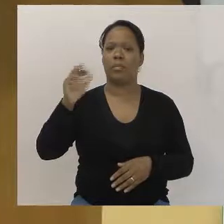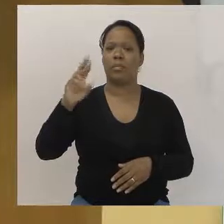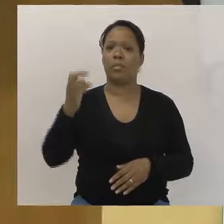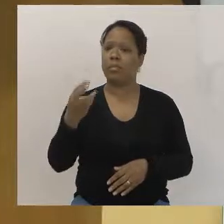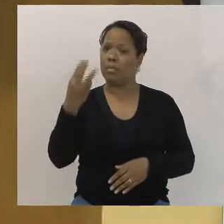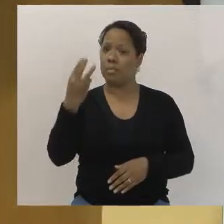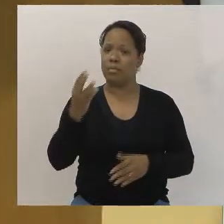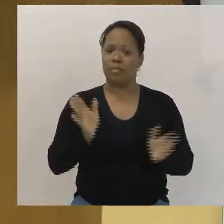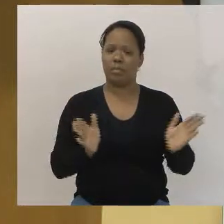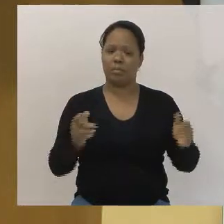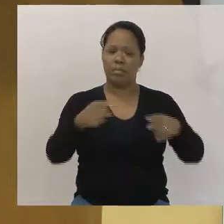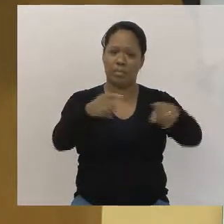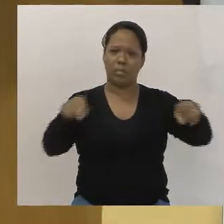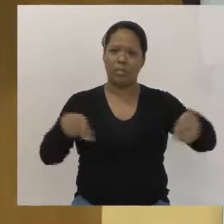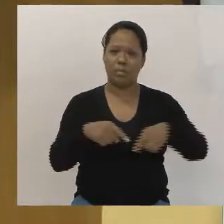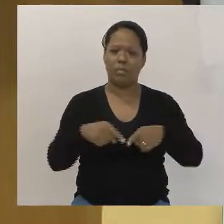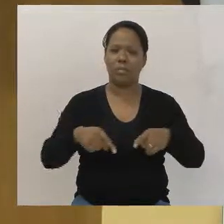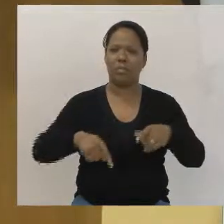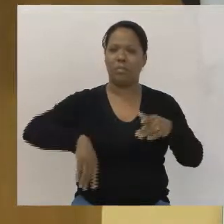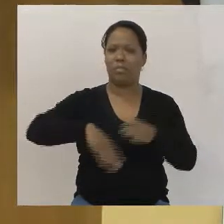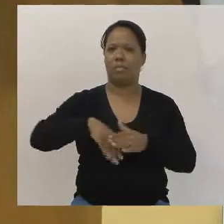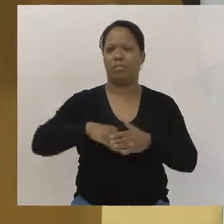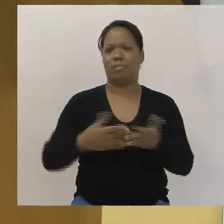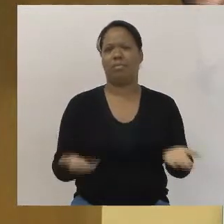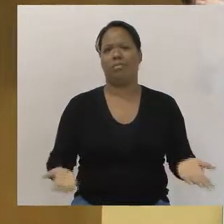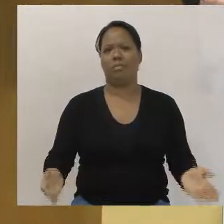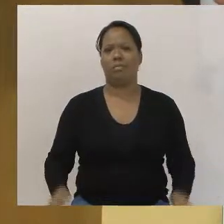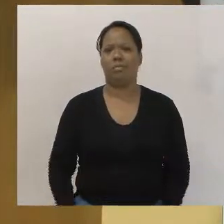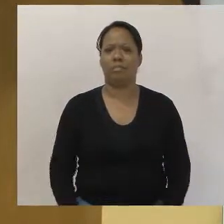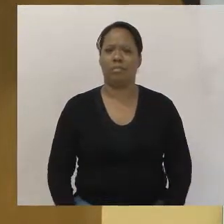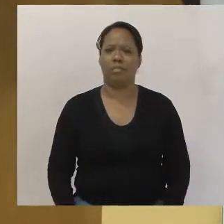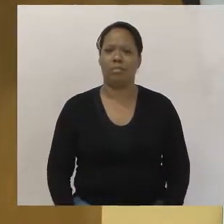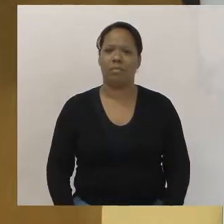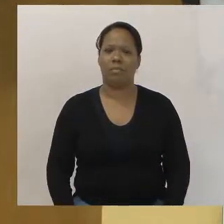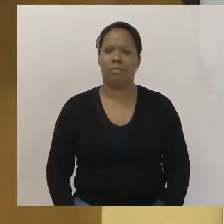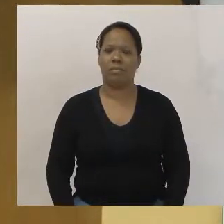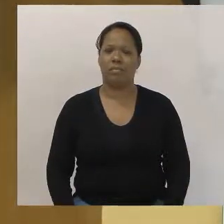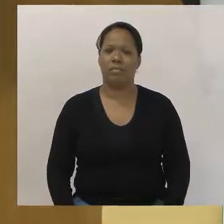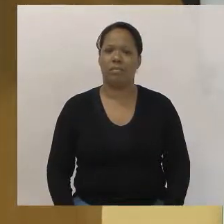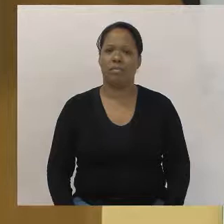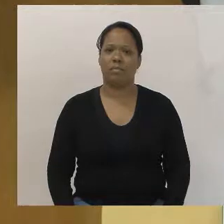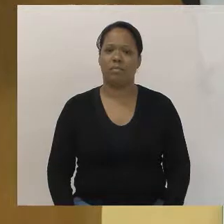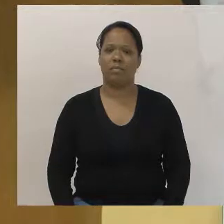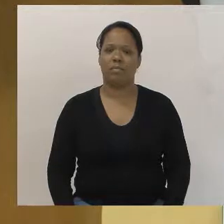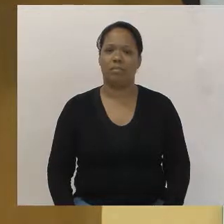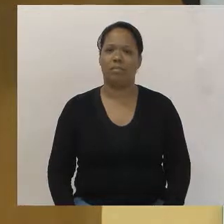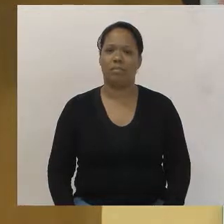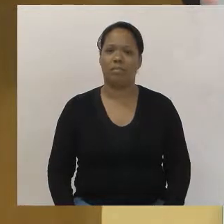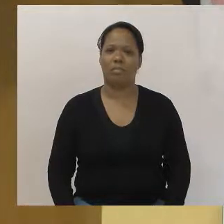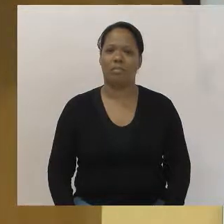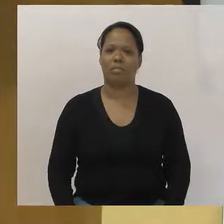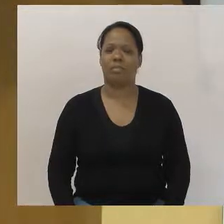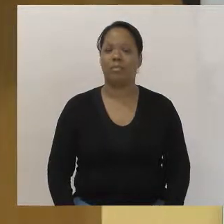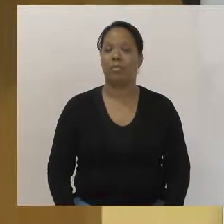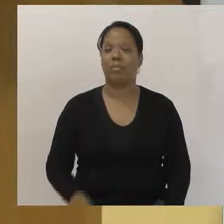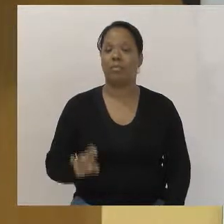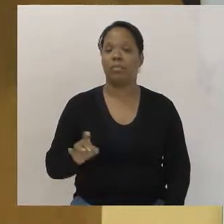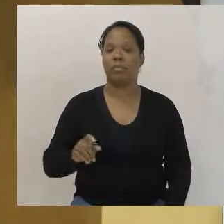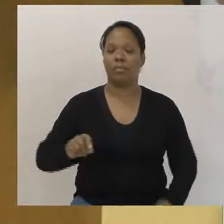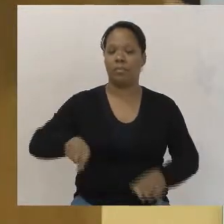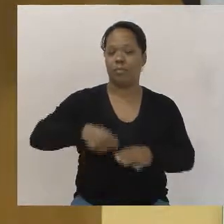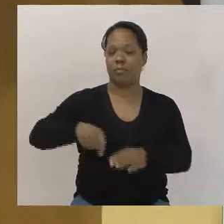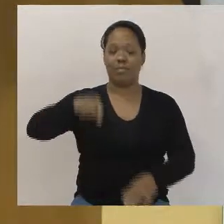futebol ora teria que ter nessa proporção uma varinha mágica